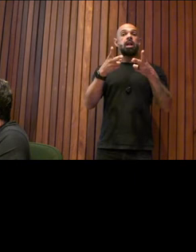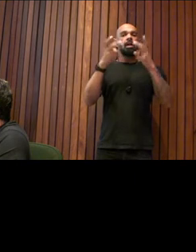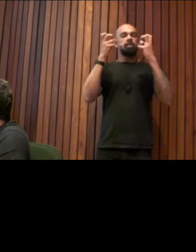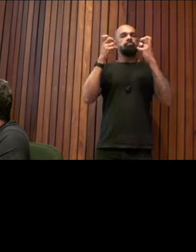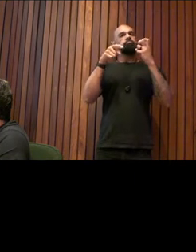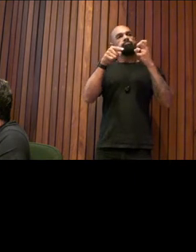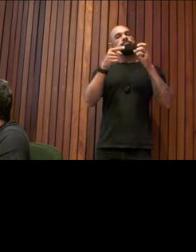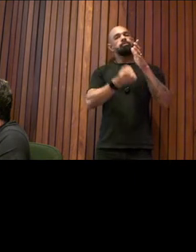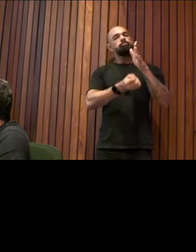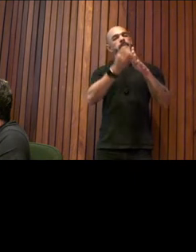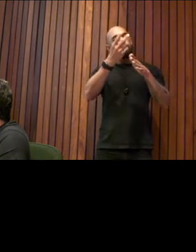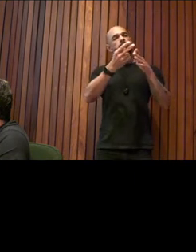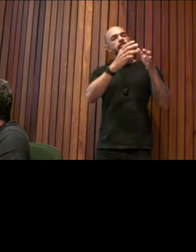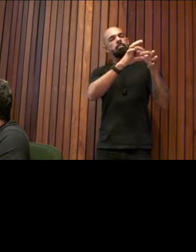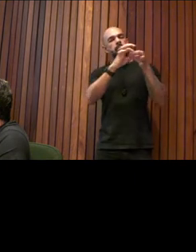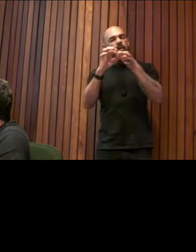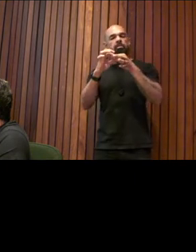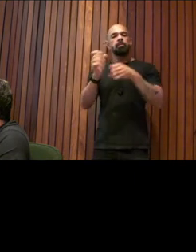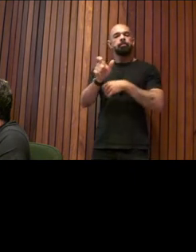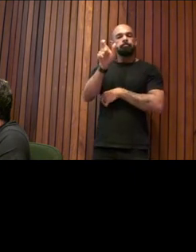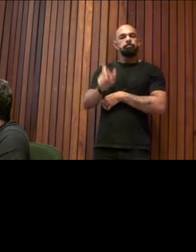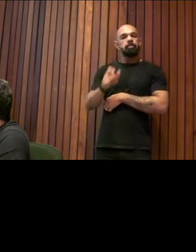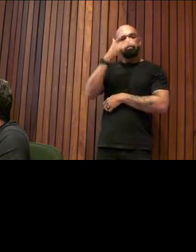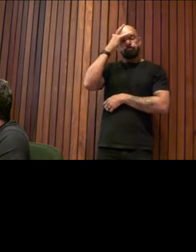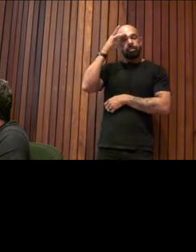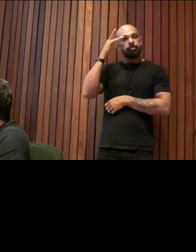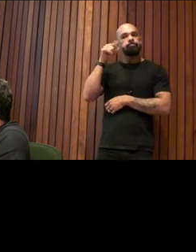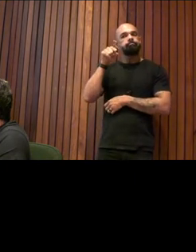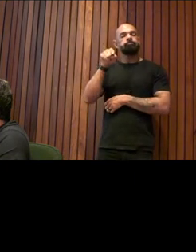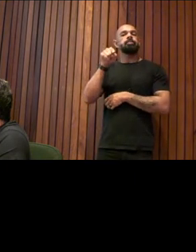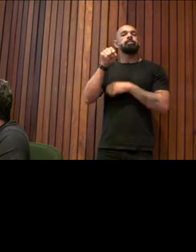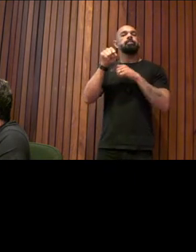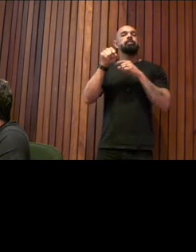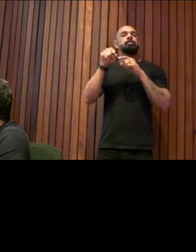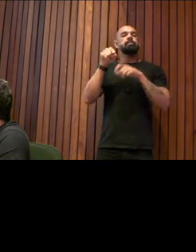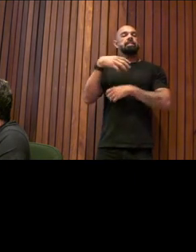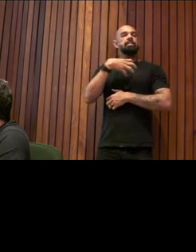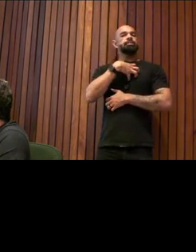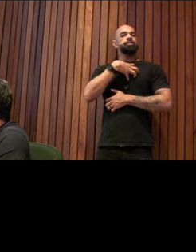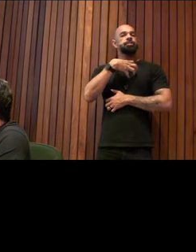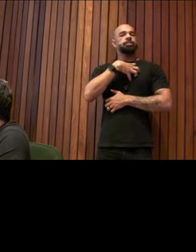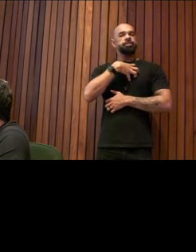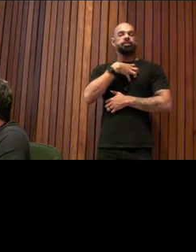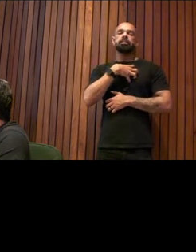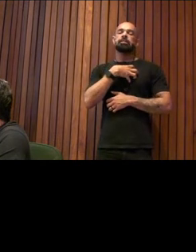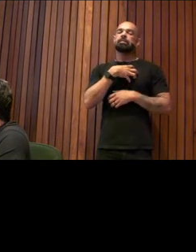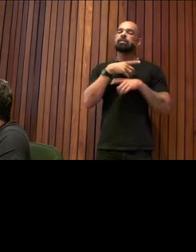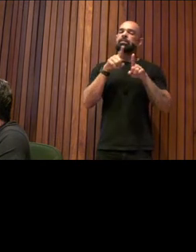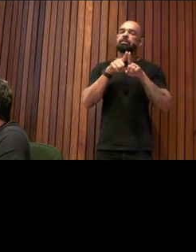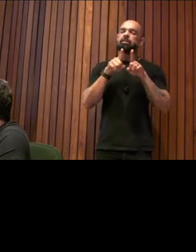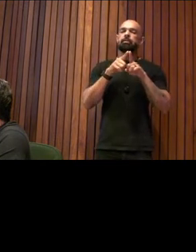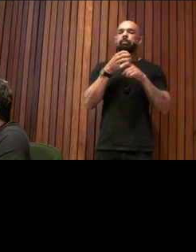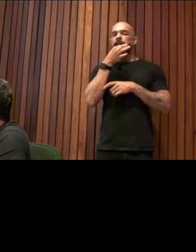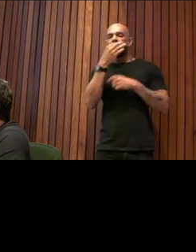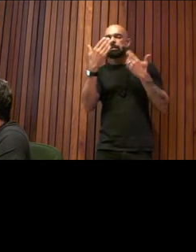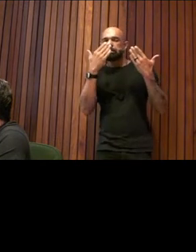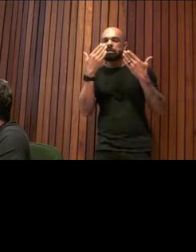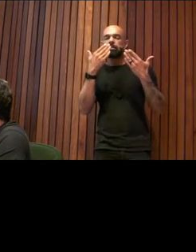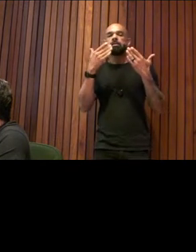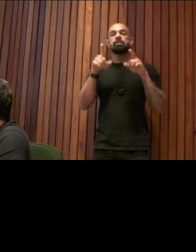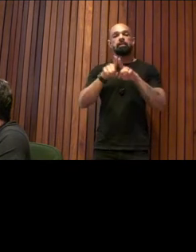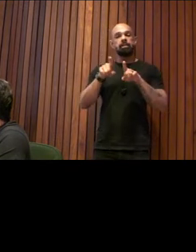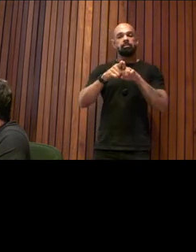sendo produzido, uma pessoa com uma, enfim, com uma sensibilidade, ao mesmo tempo uma crítica, um